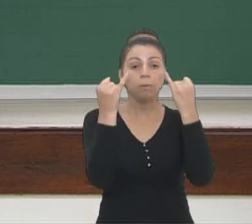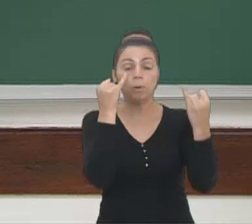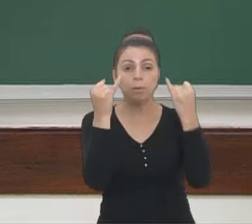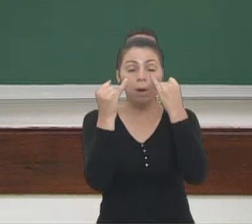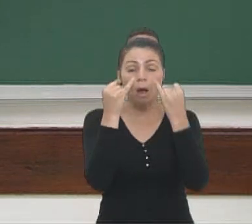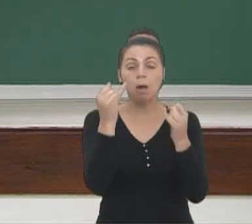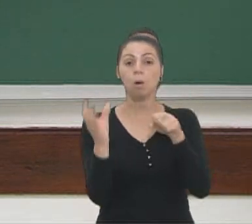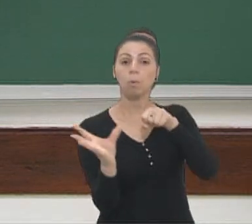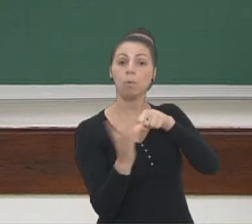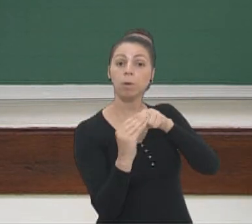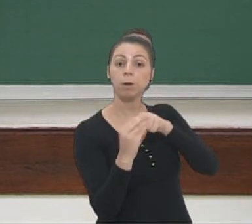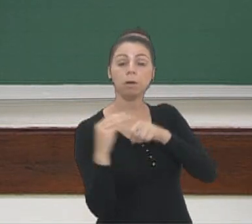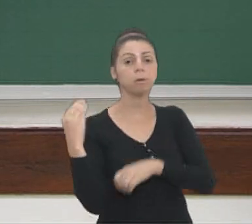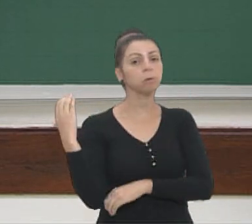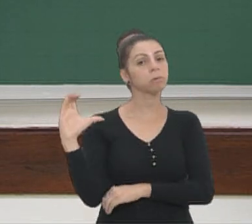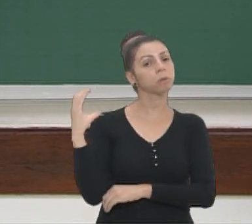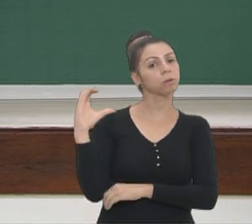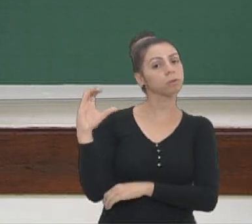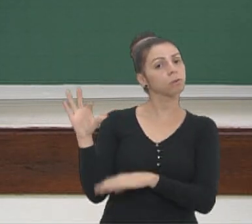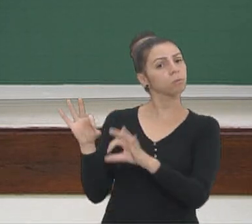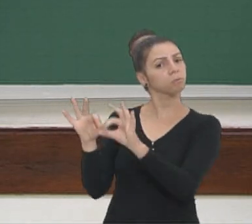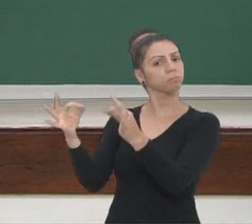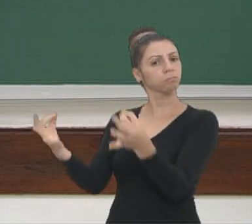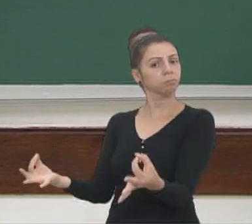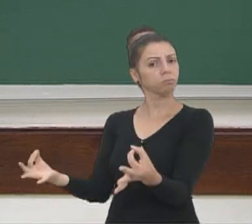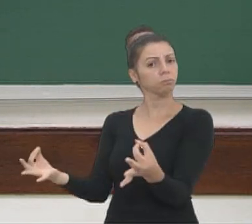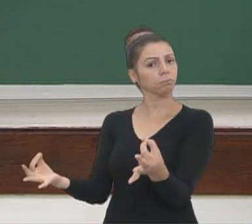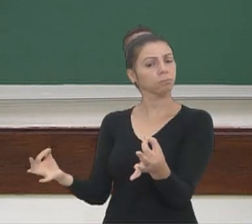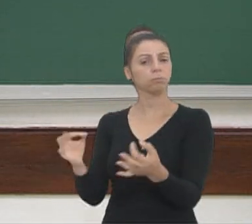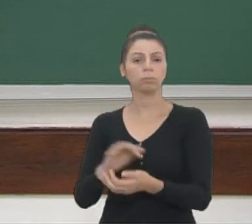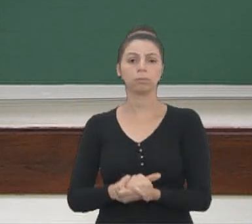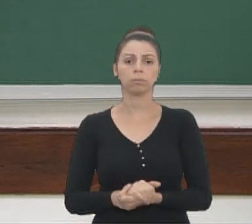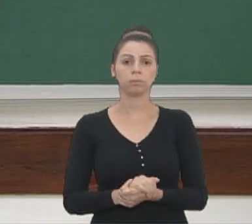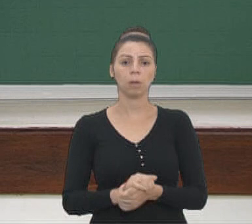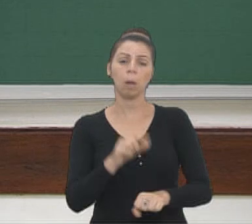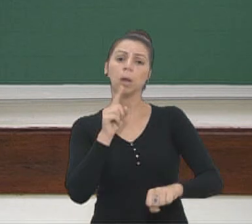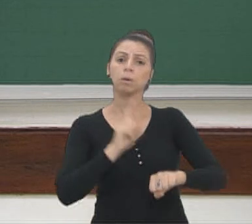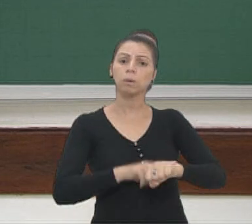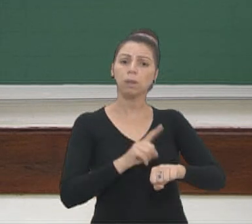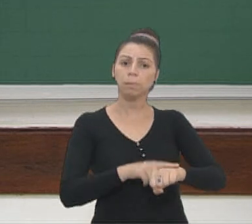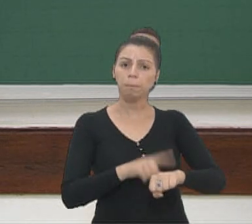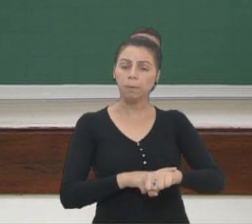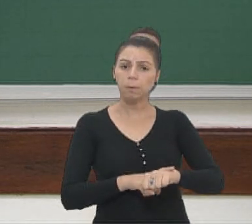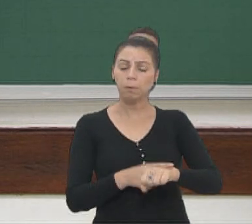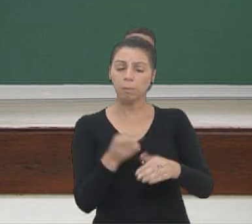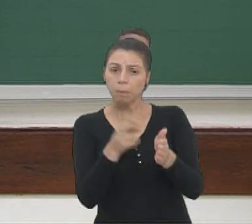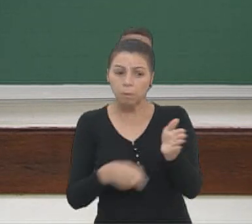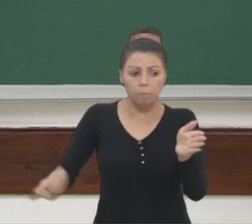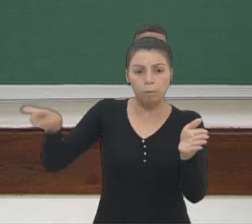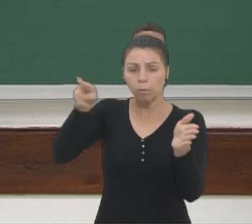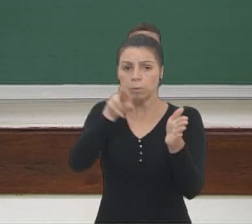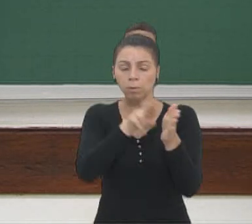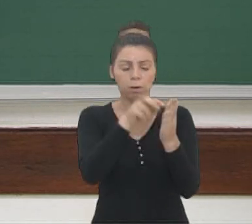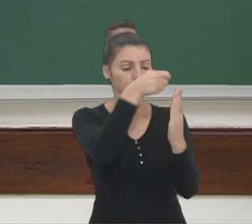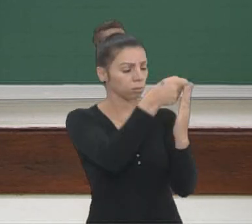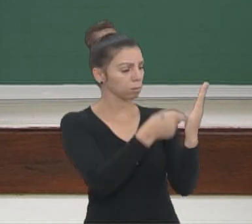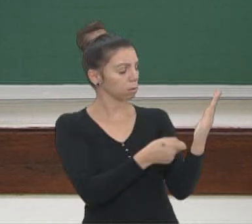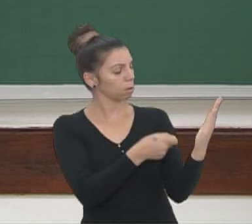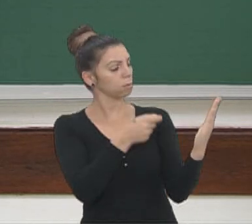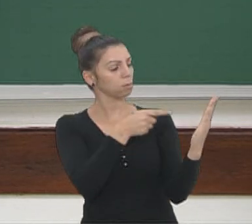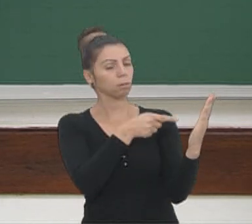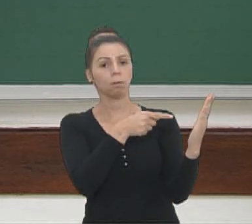conhecimento científico de modo simples. Então, vou te dar esse tempinho para você voltar lá no texto, dar uma olhadinha